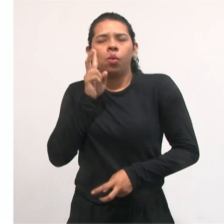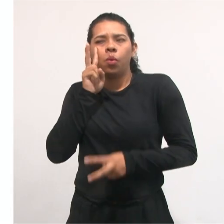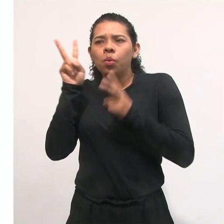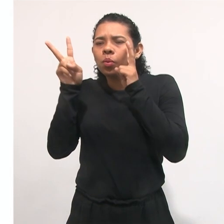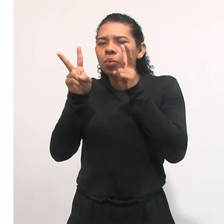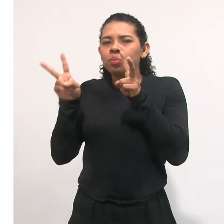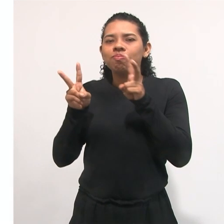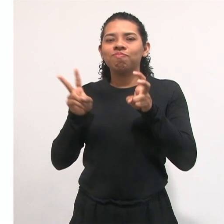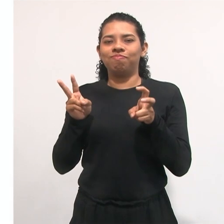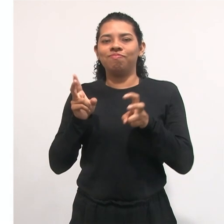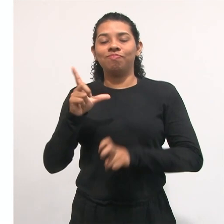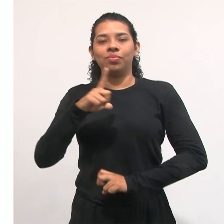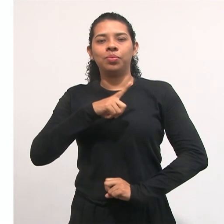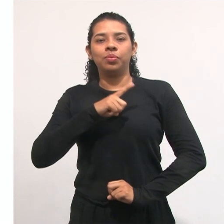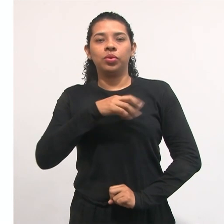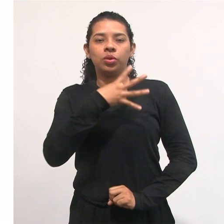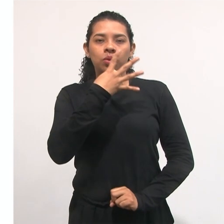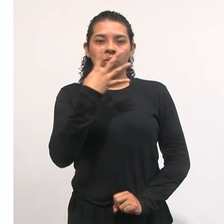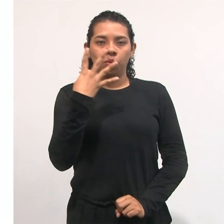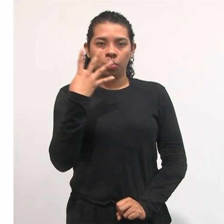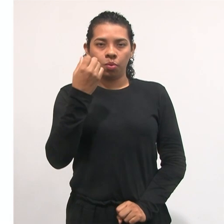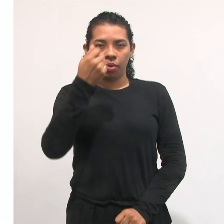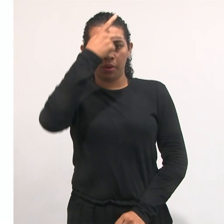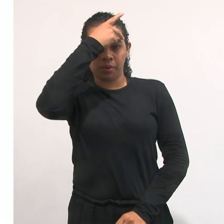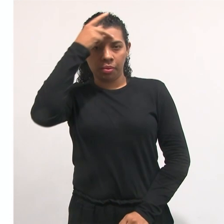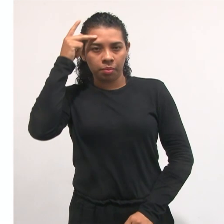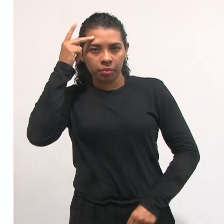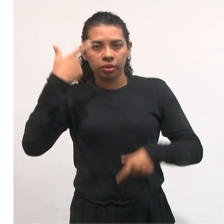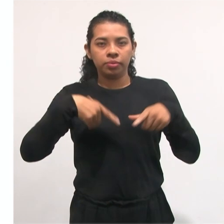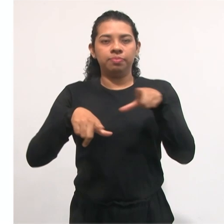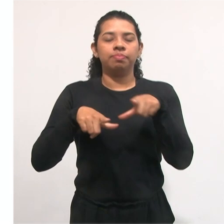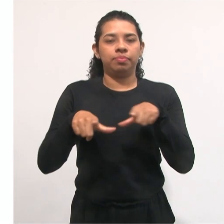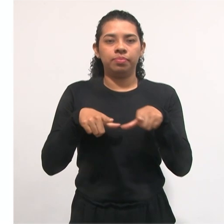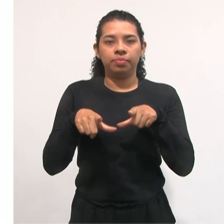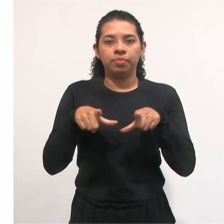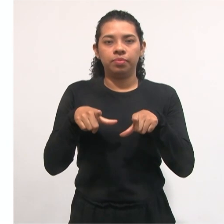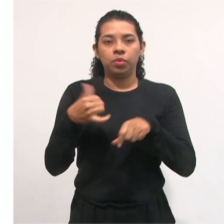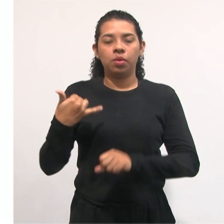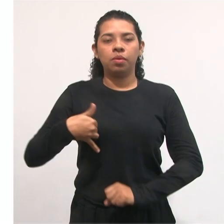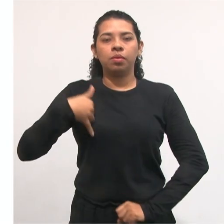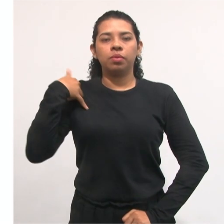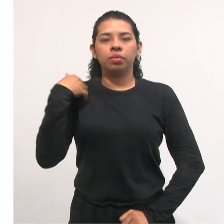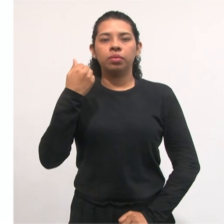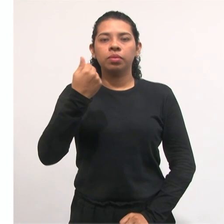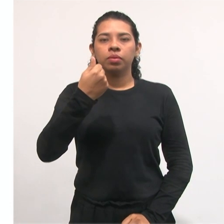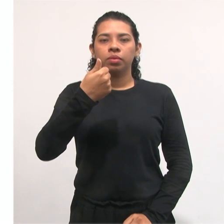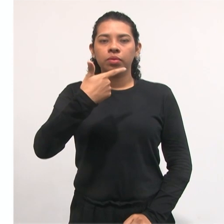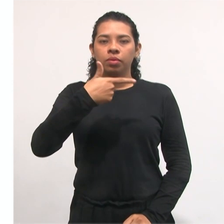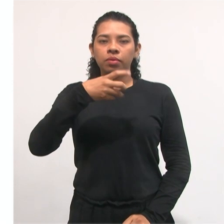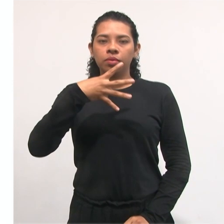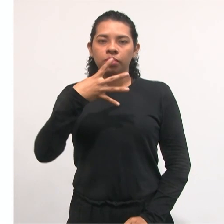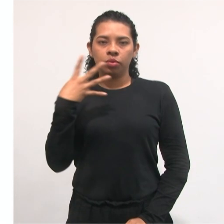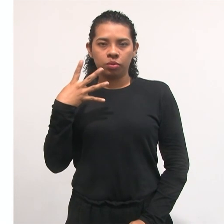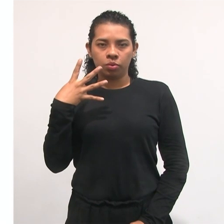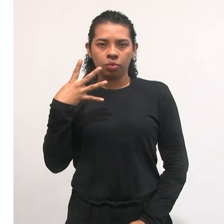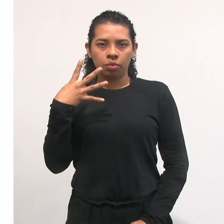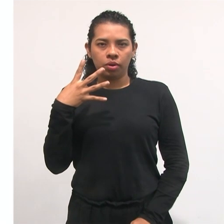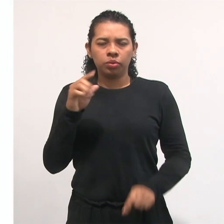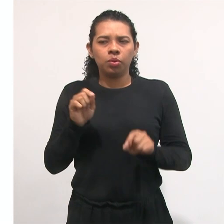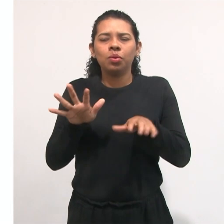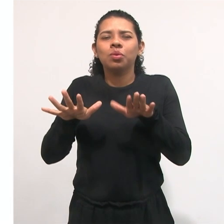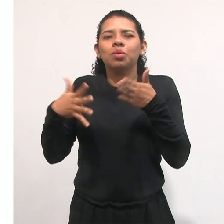No hall a gente viu que tinha 4 servidores com idade, 3 servidores com idade com 24 anos. Só que